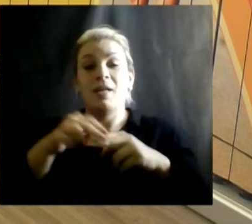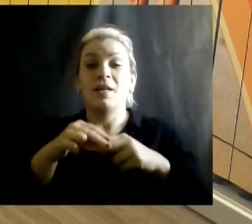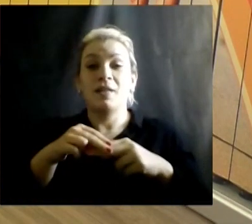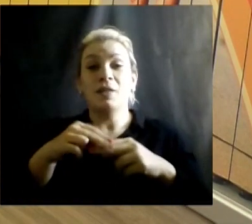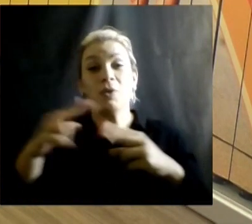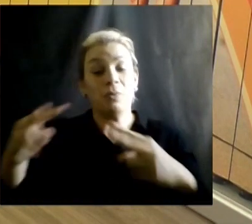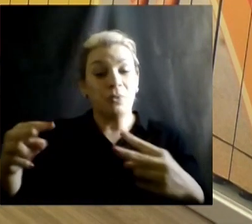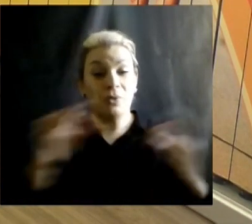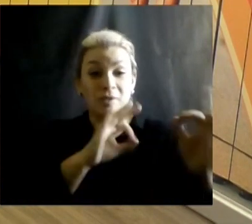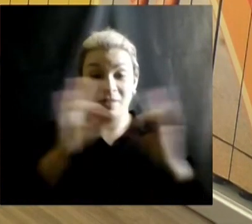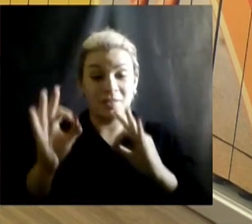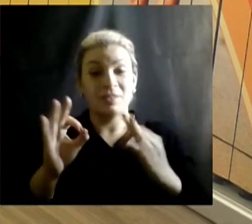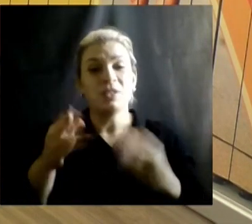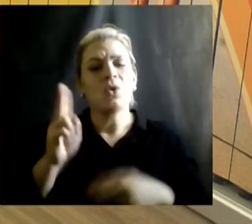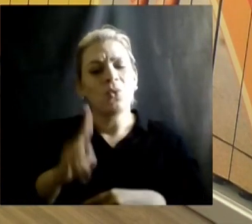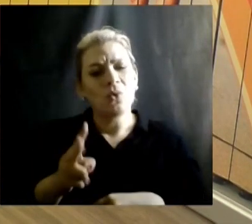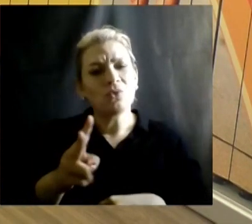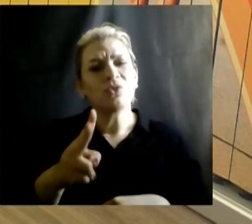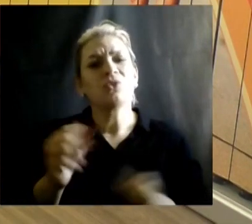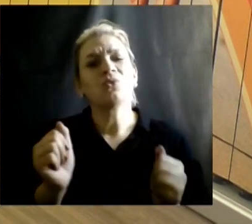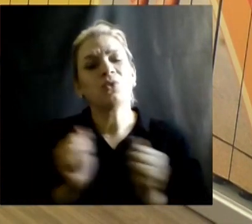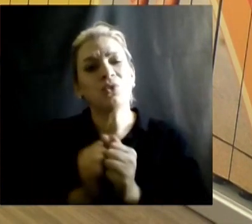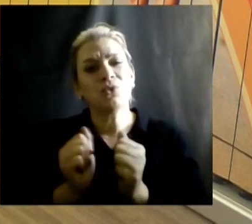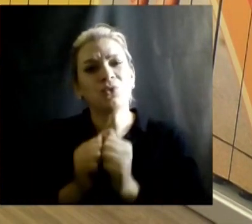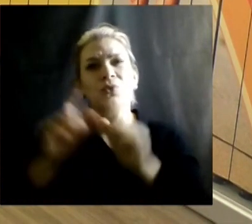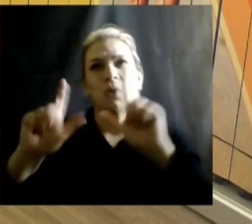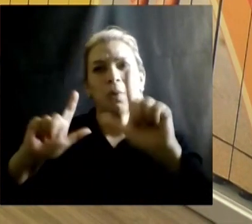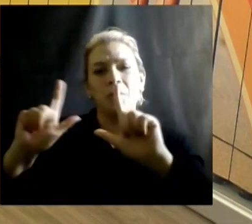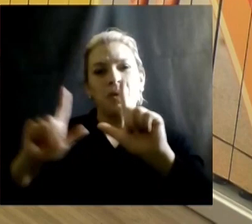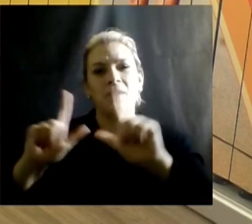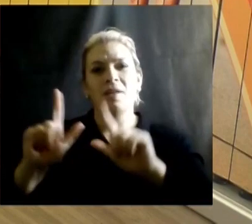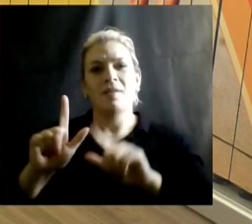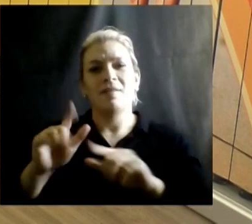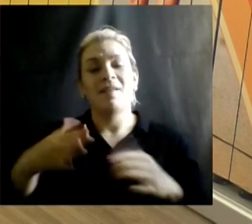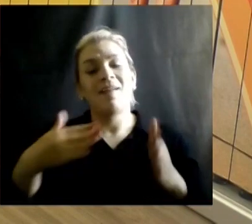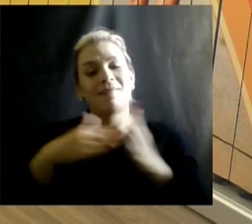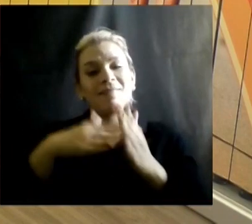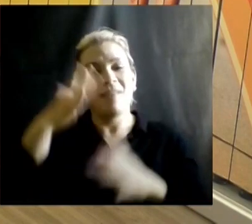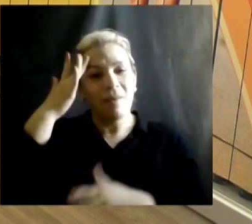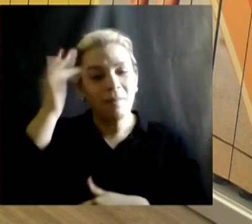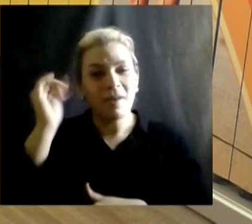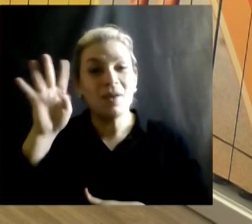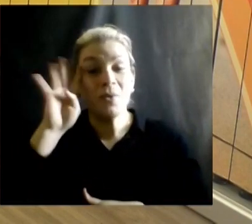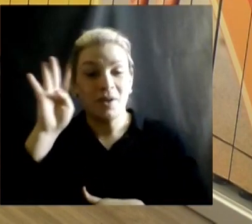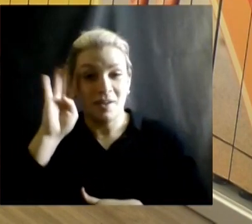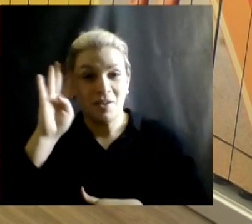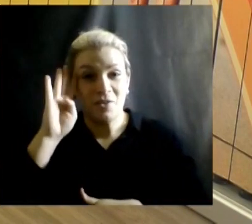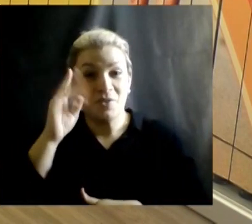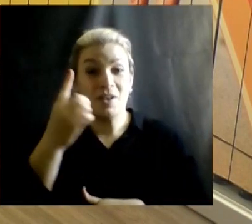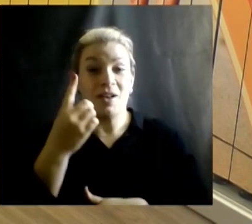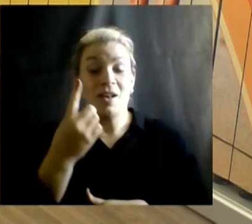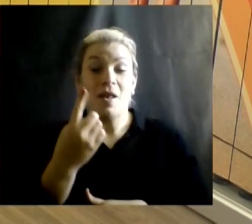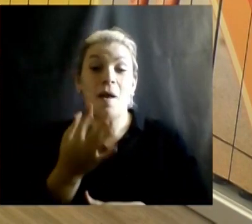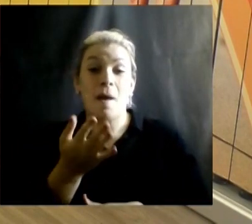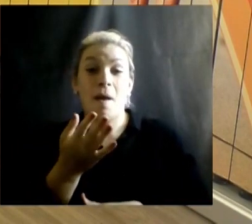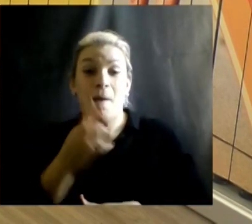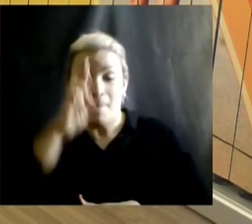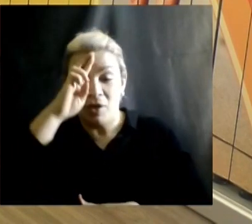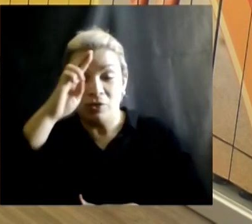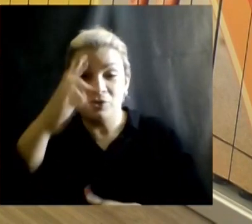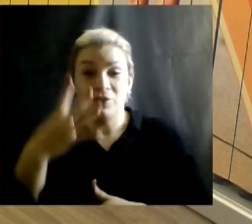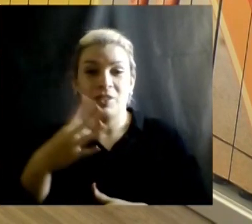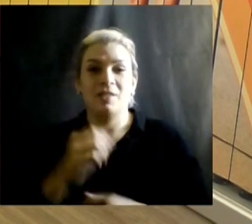nossa programação e nos vemos amanhã na quarta-feira, ao meio-dia, ao vivo, hein? Te espero. Até lá. Tchau, tchau.